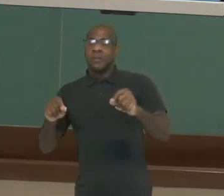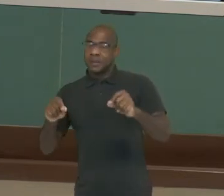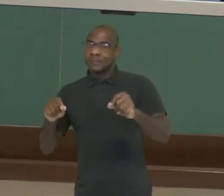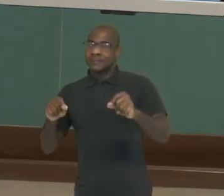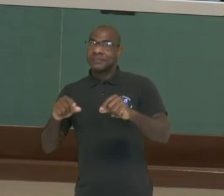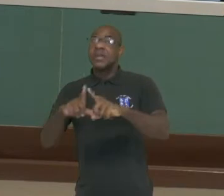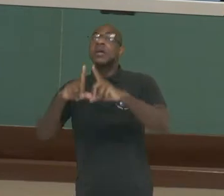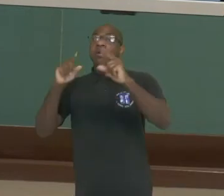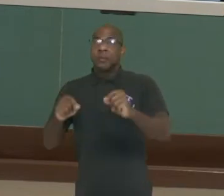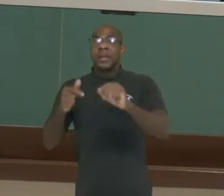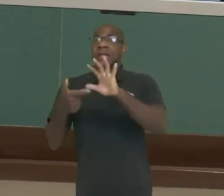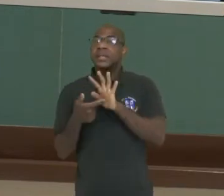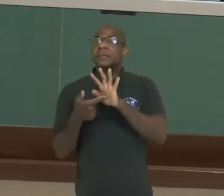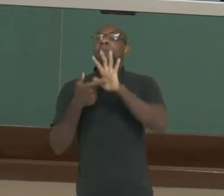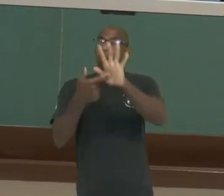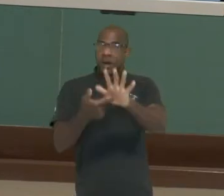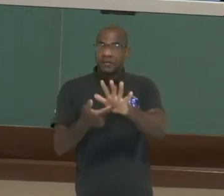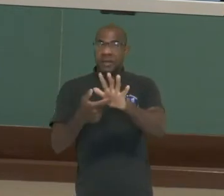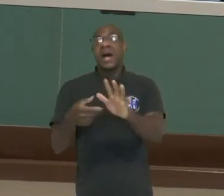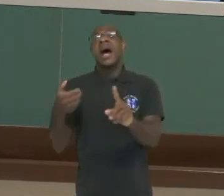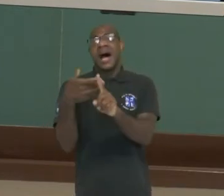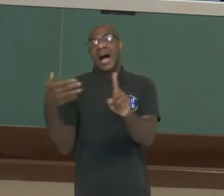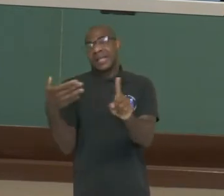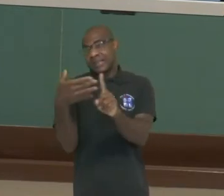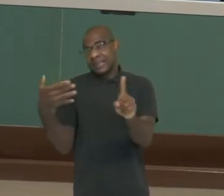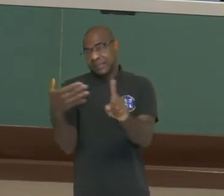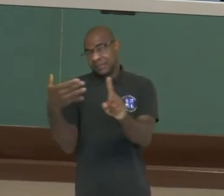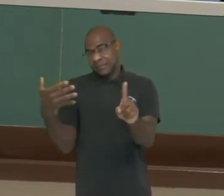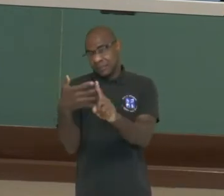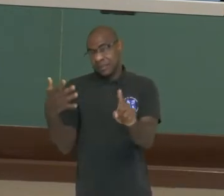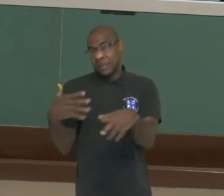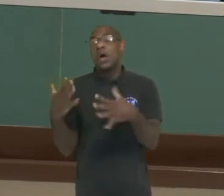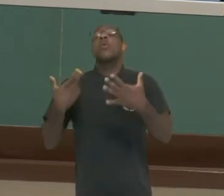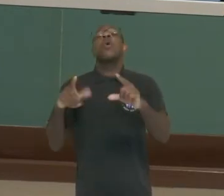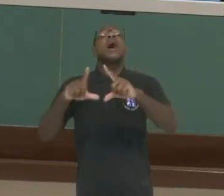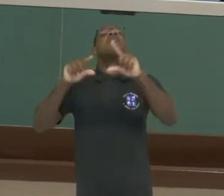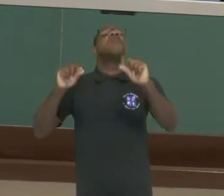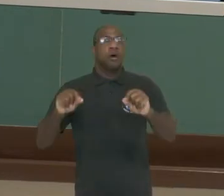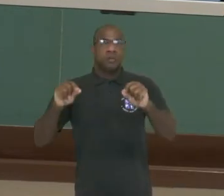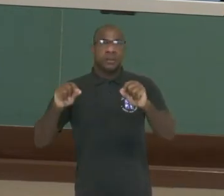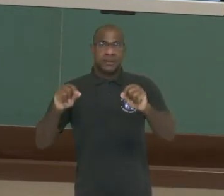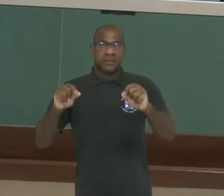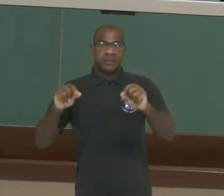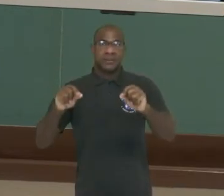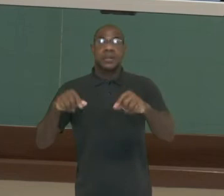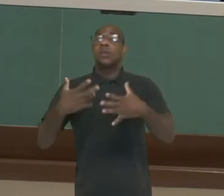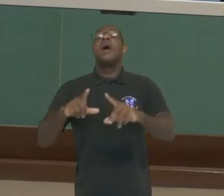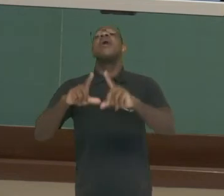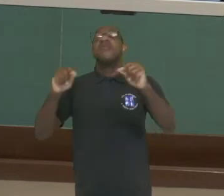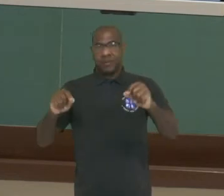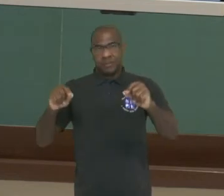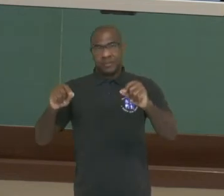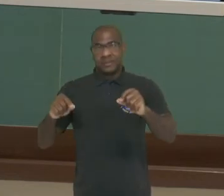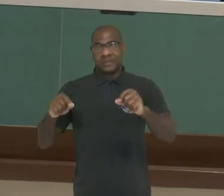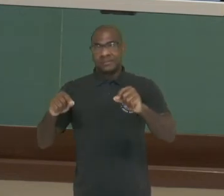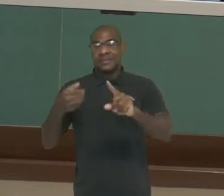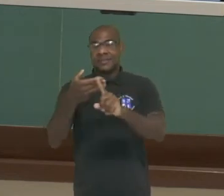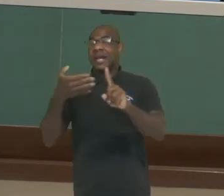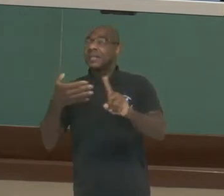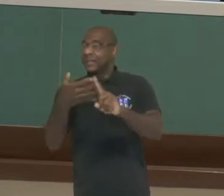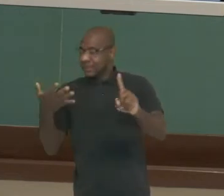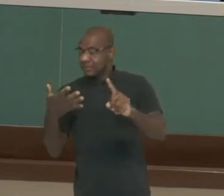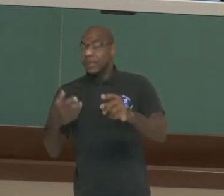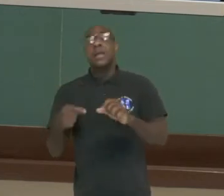Então ele só pediu para que a gente represente a fórmula deste cariótipo. Um tempinho para